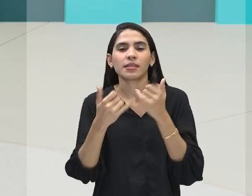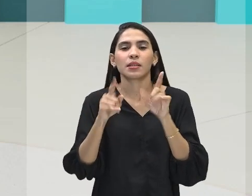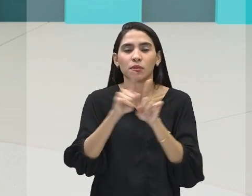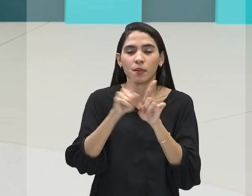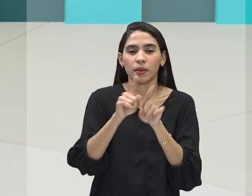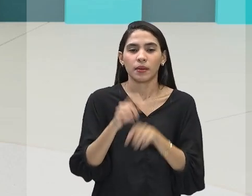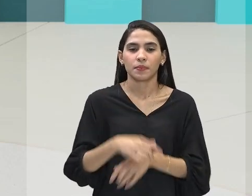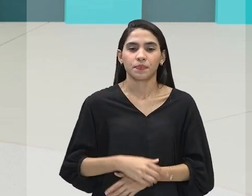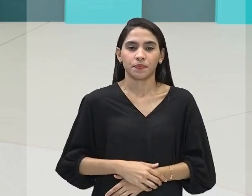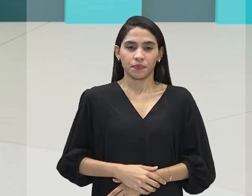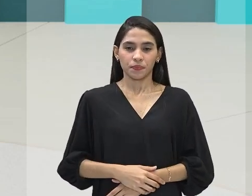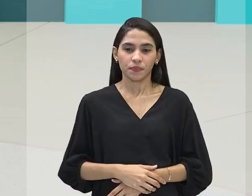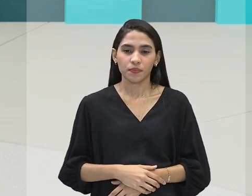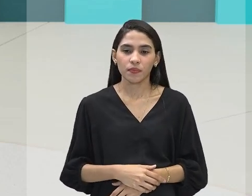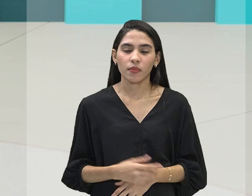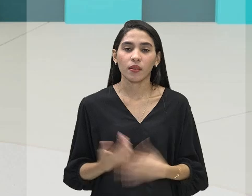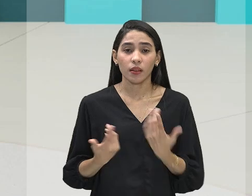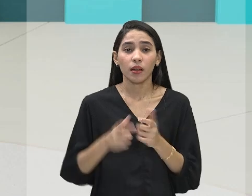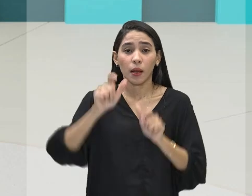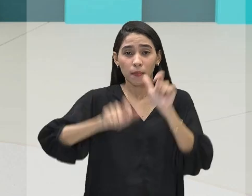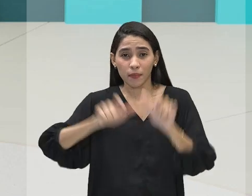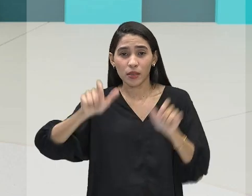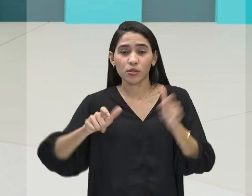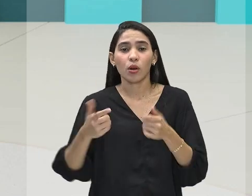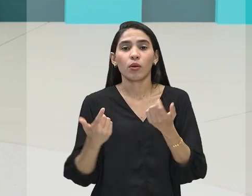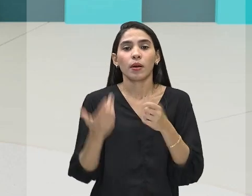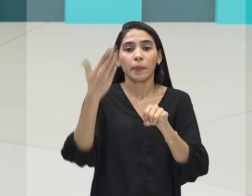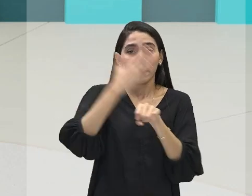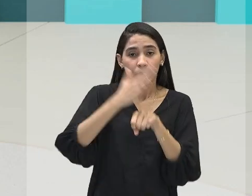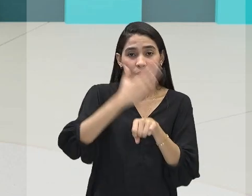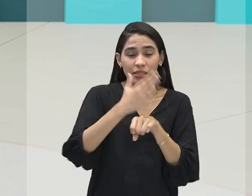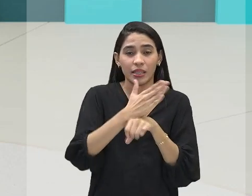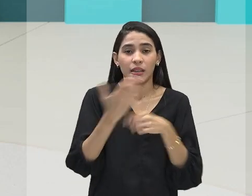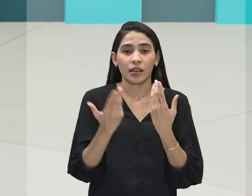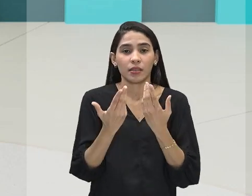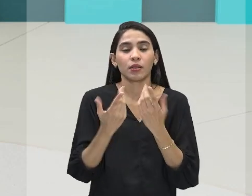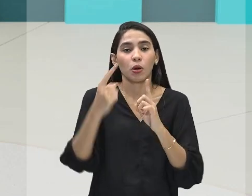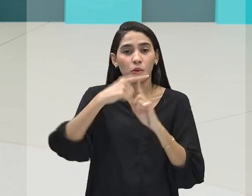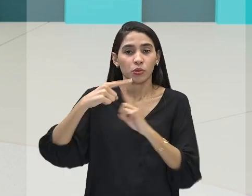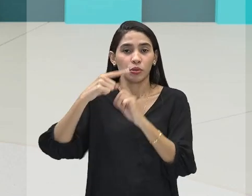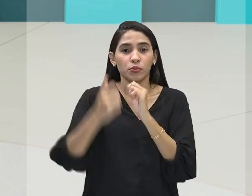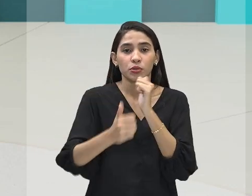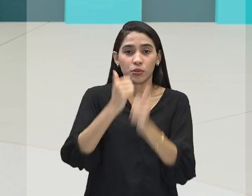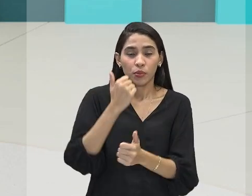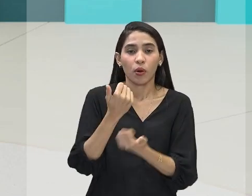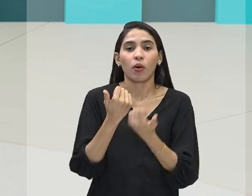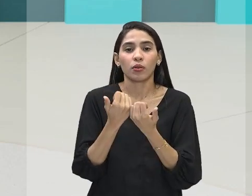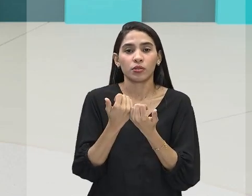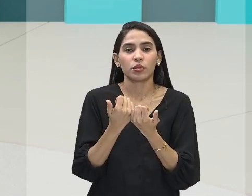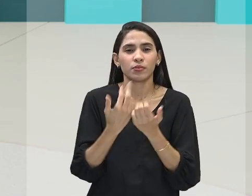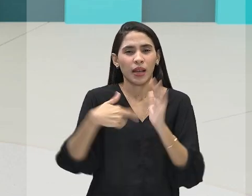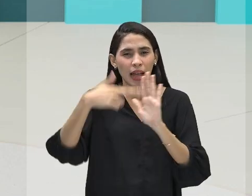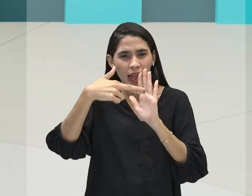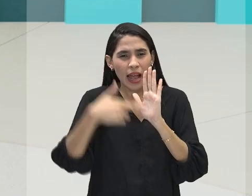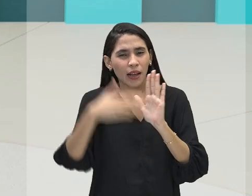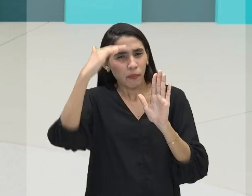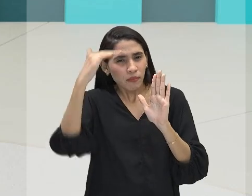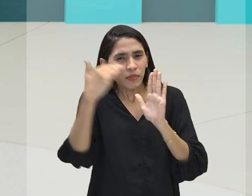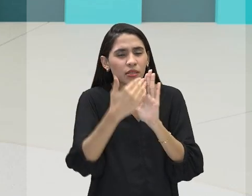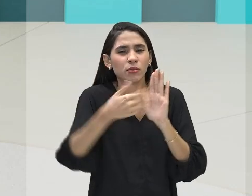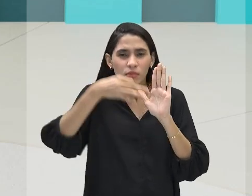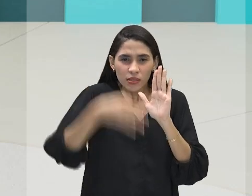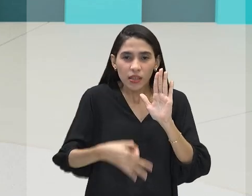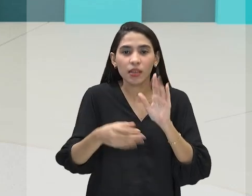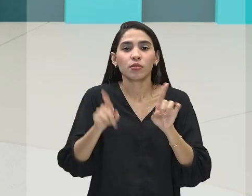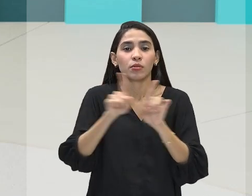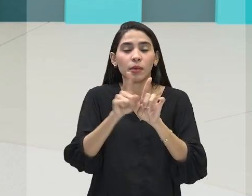jogos, né, onde os indivíduos, além de praticar as modalidades seguindo à risca a tradição, eles também fazem